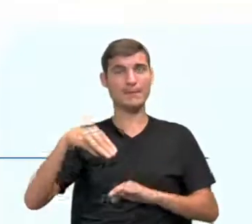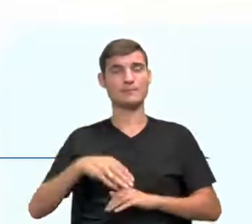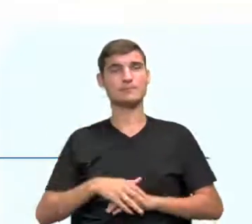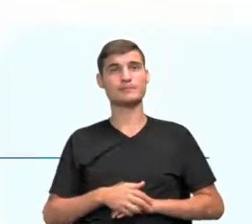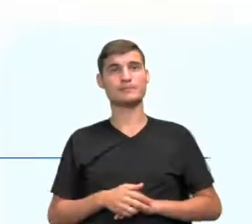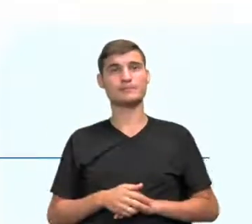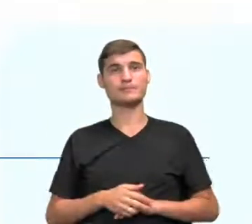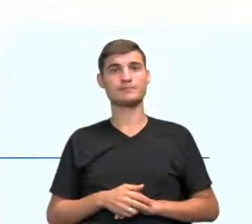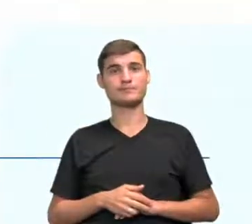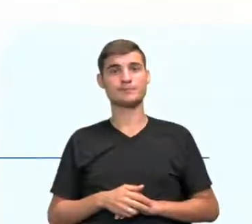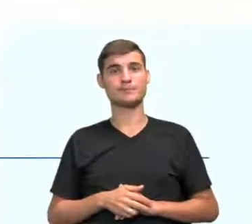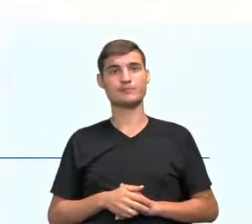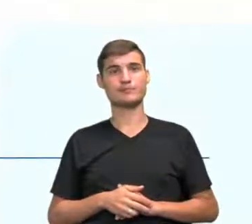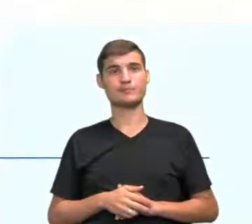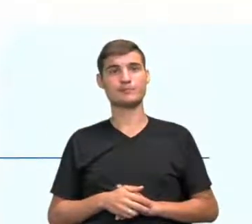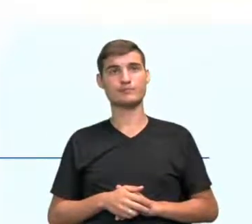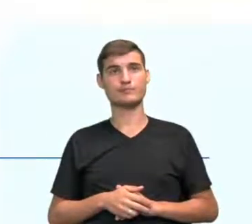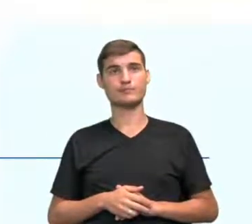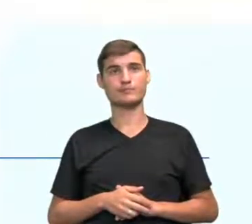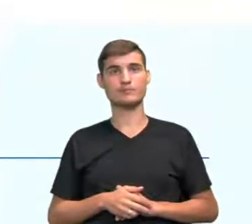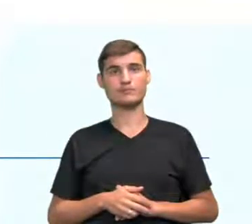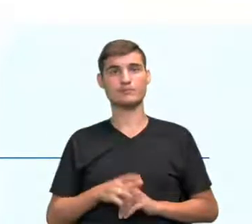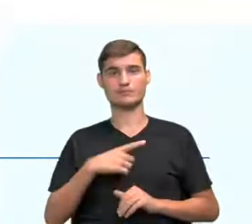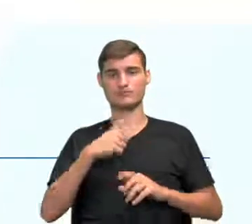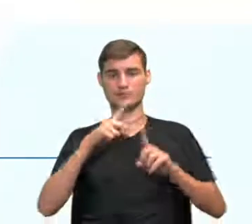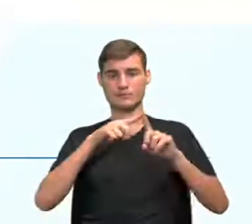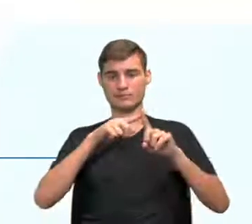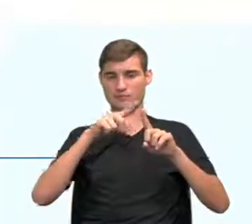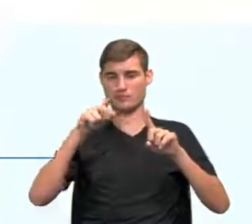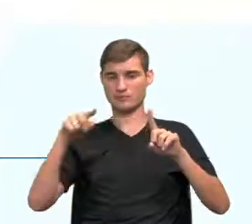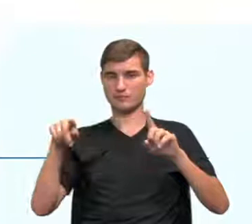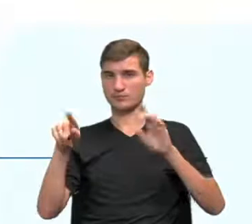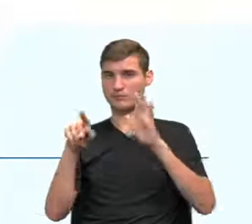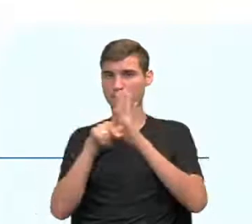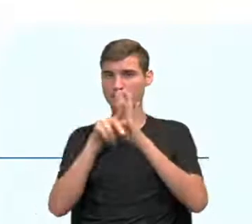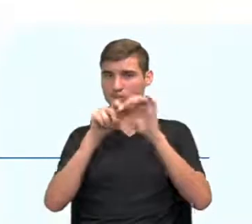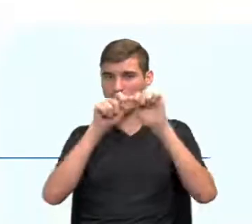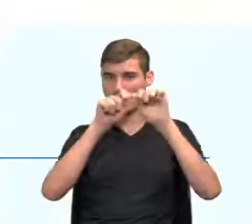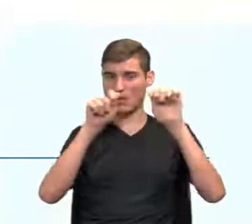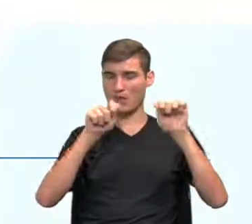Eu tenho uma mensagem analógica,